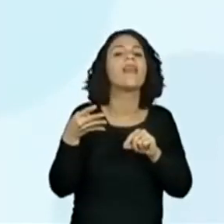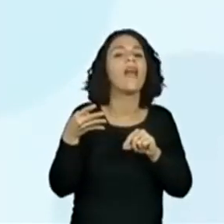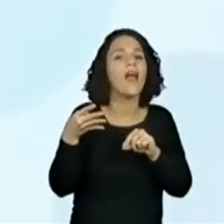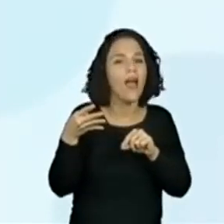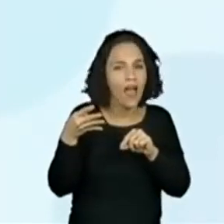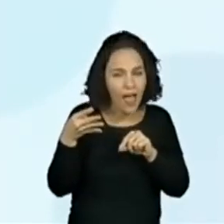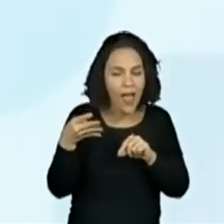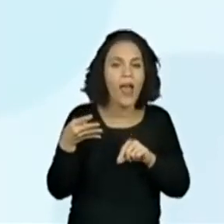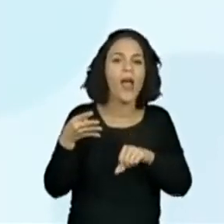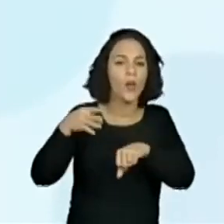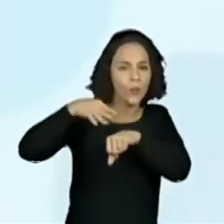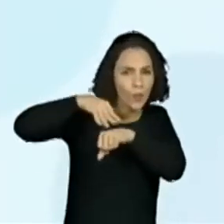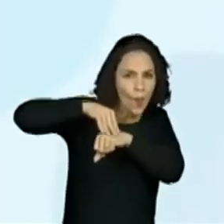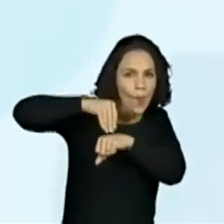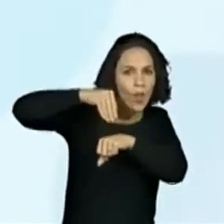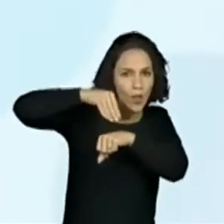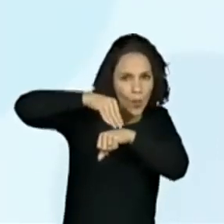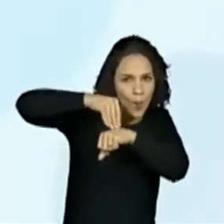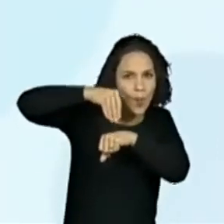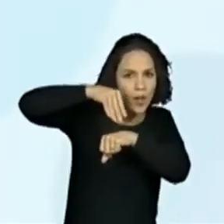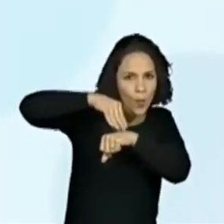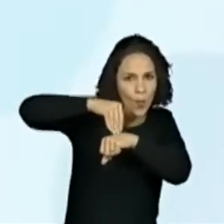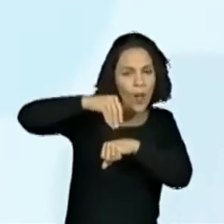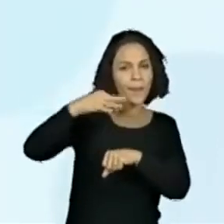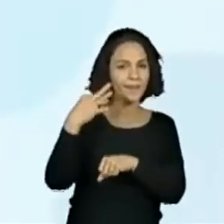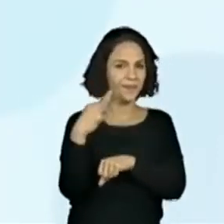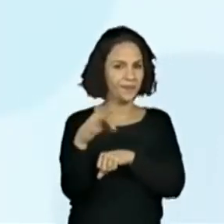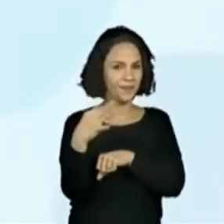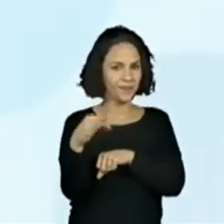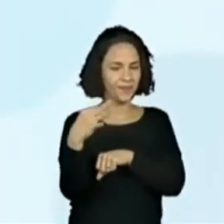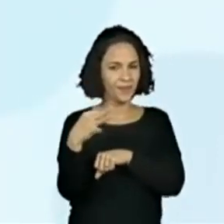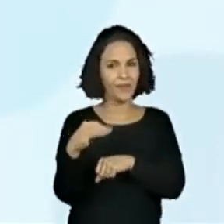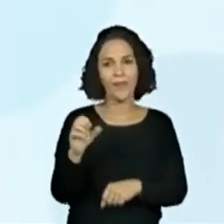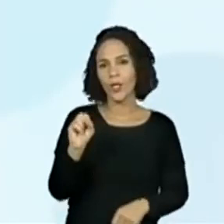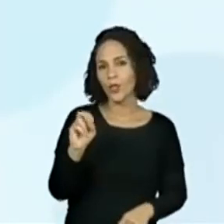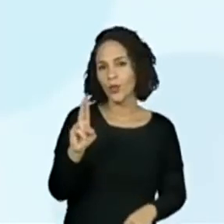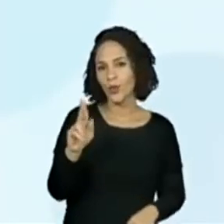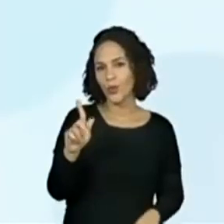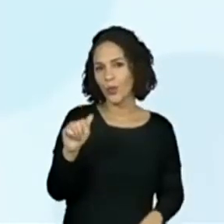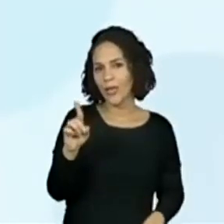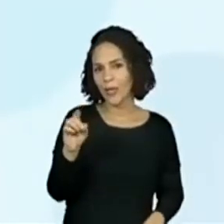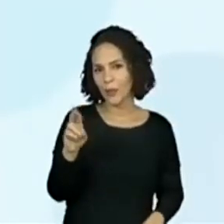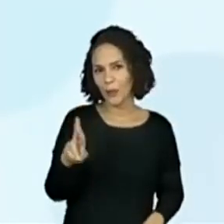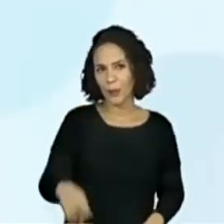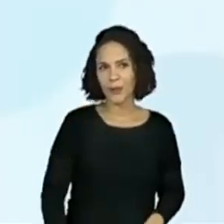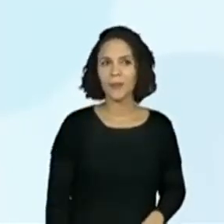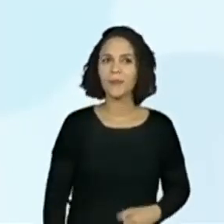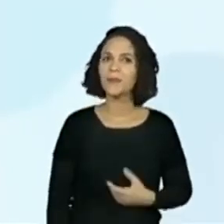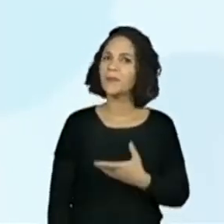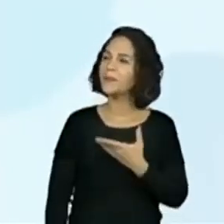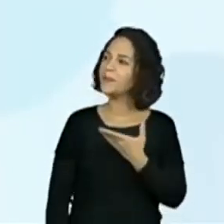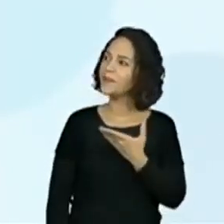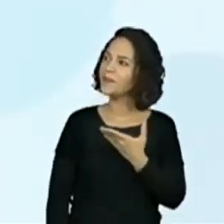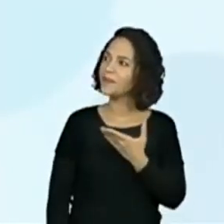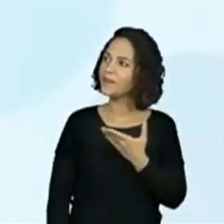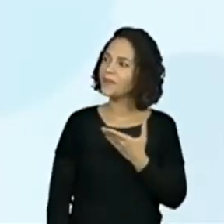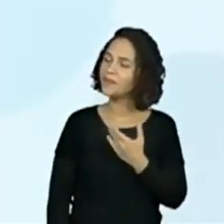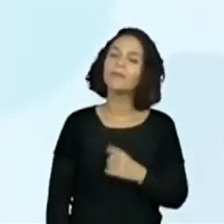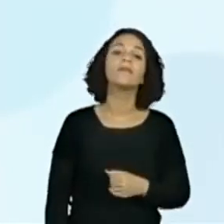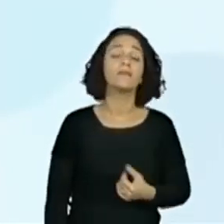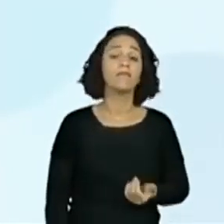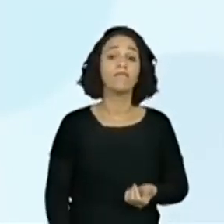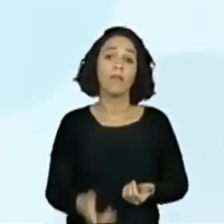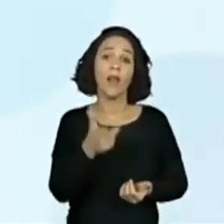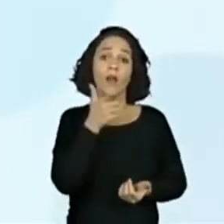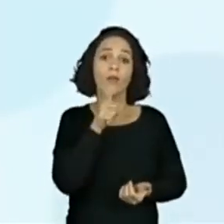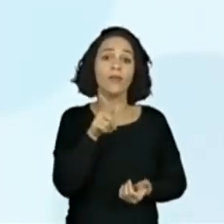Sugador, os professores estão colaborando, obrigado. A borboleta tem um aparelho bucal sugador, para sugar ali